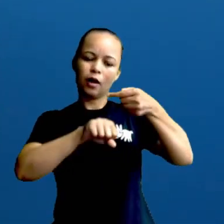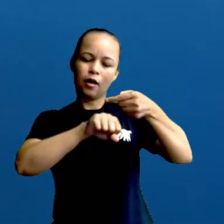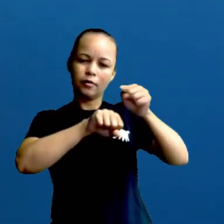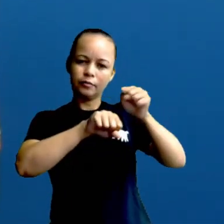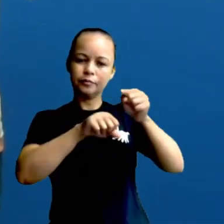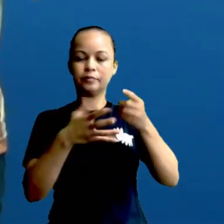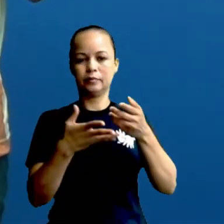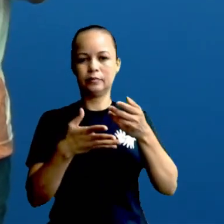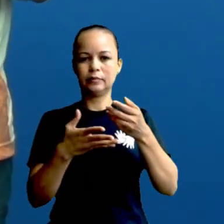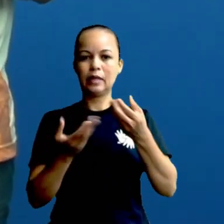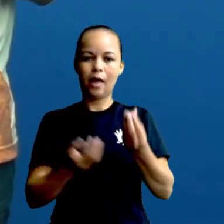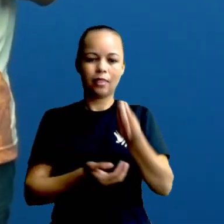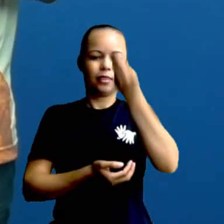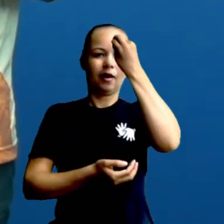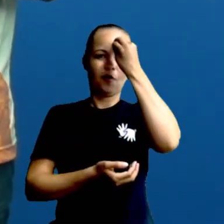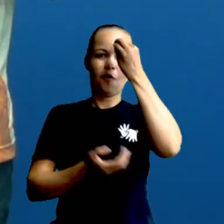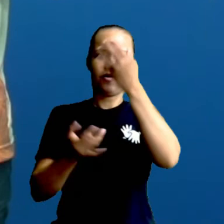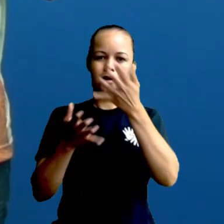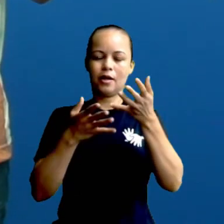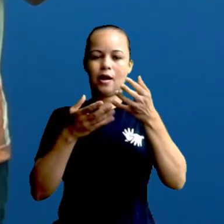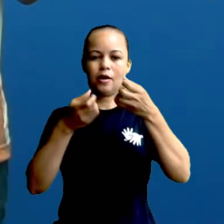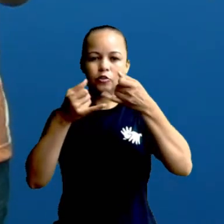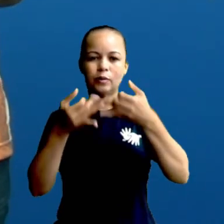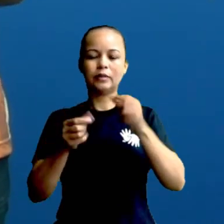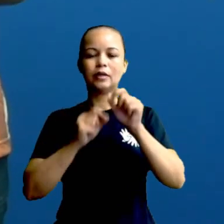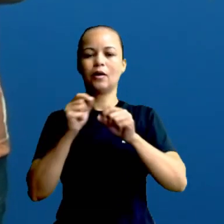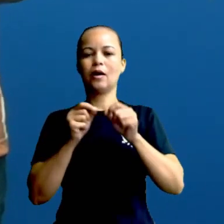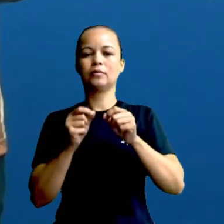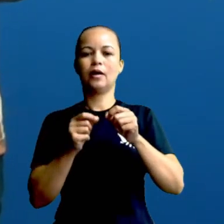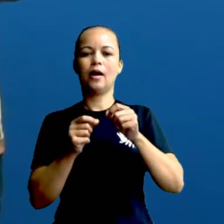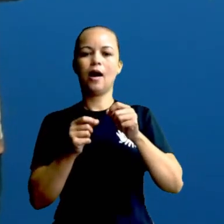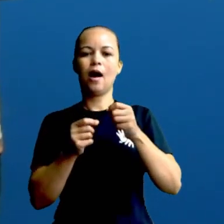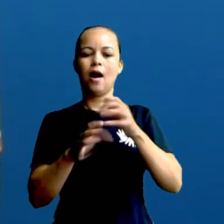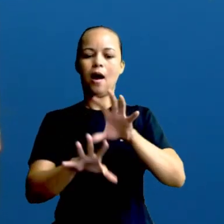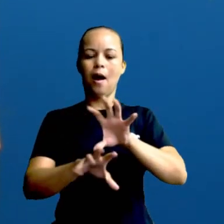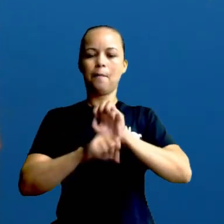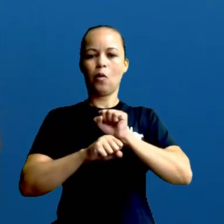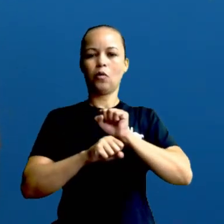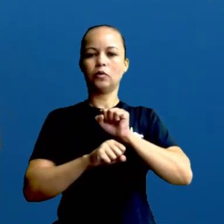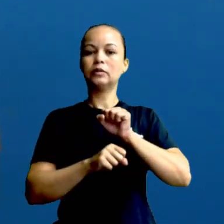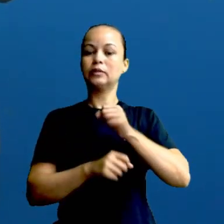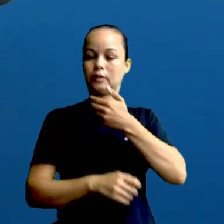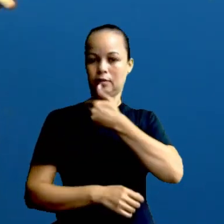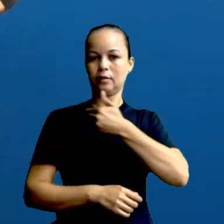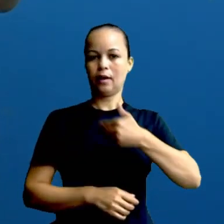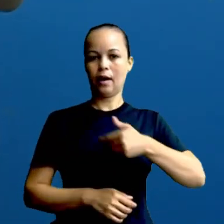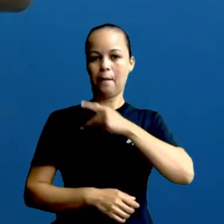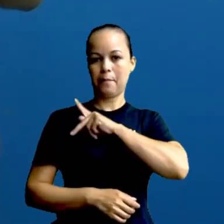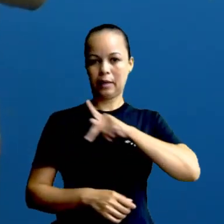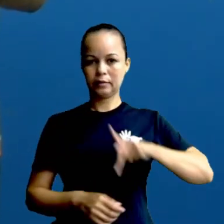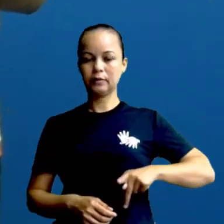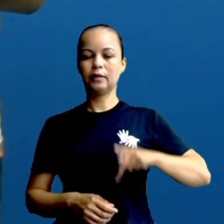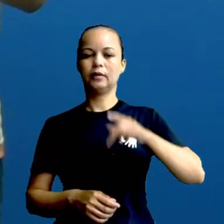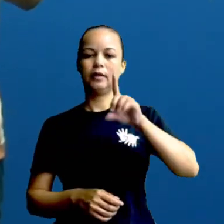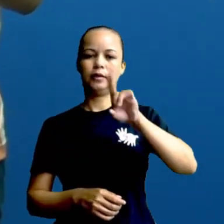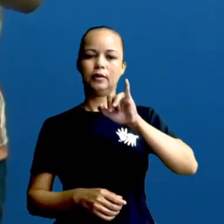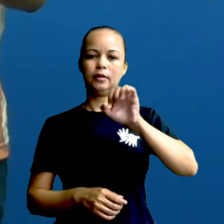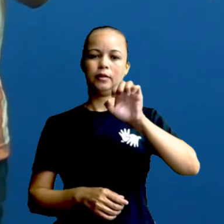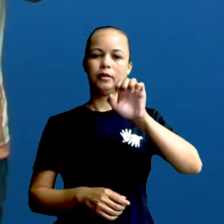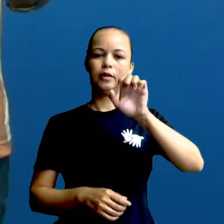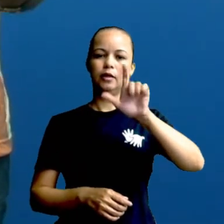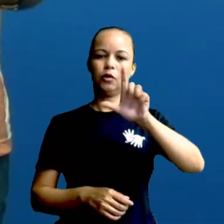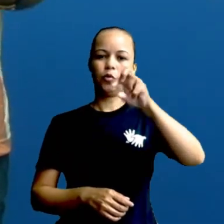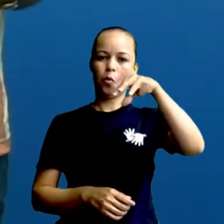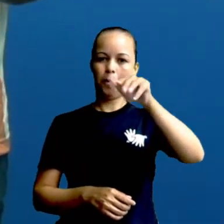ele visual decore a expressão até a posse Dilma tá Dilma gente lembra que foi presidente então até